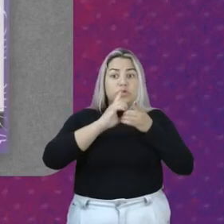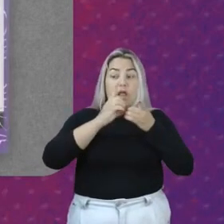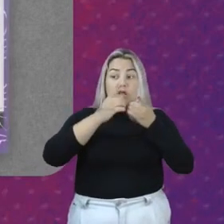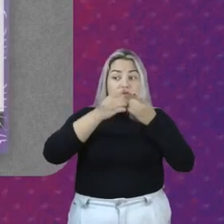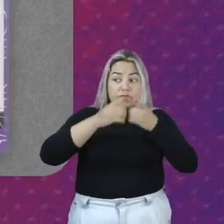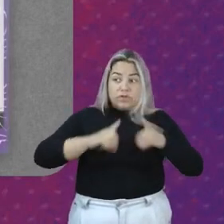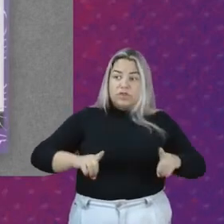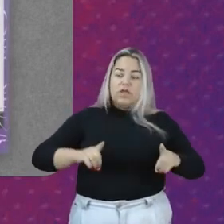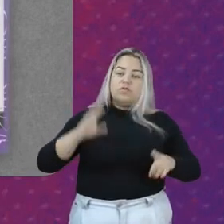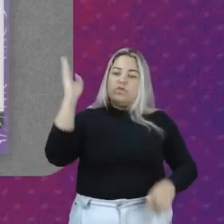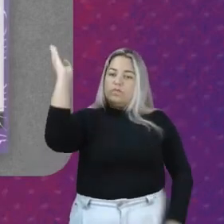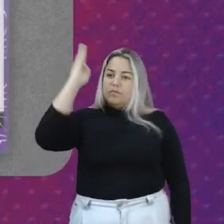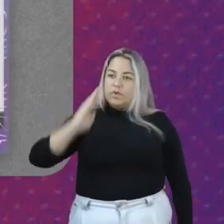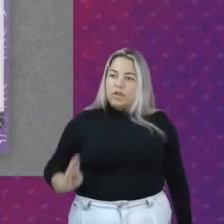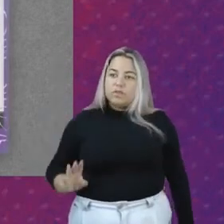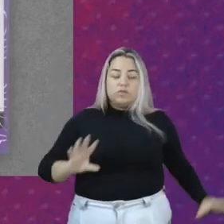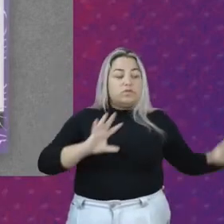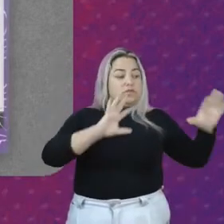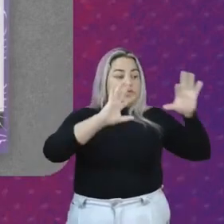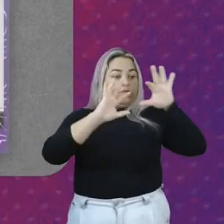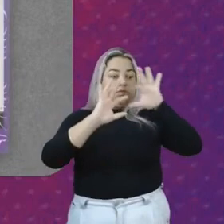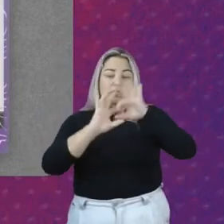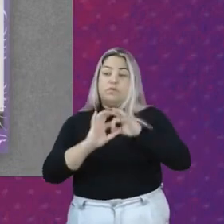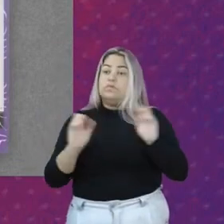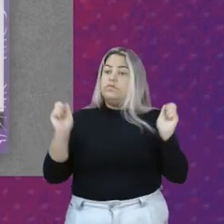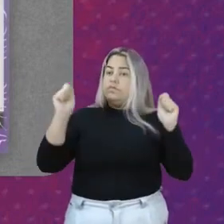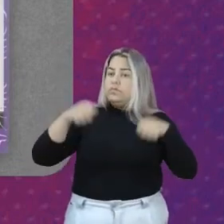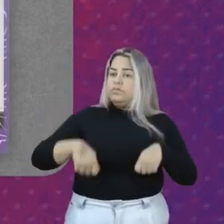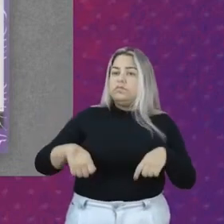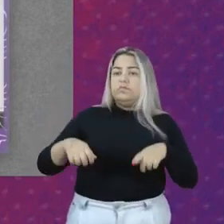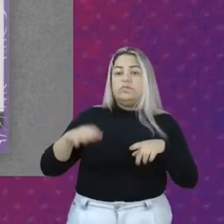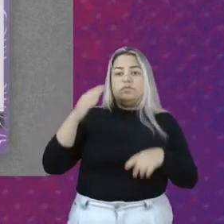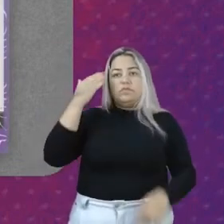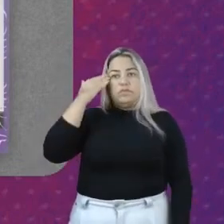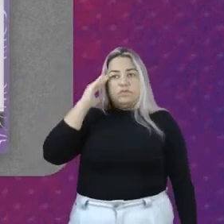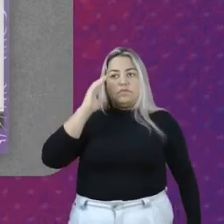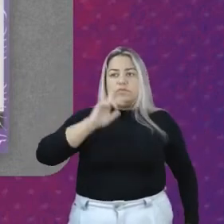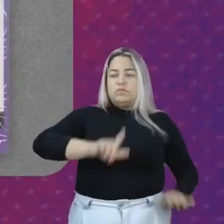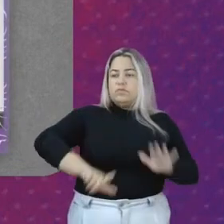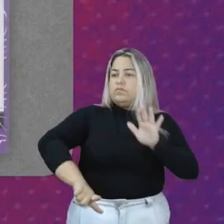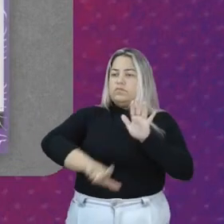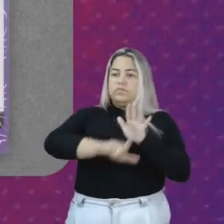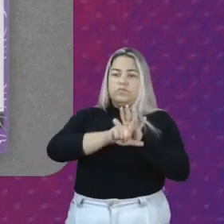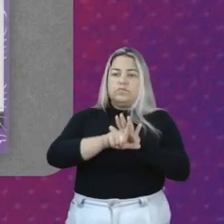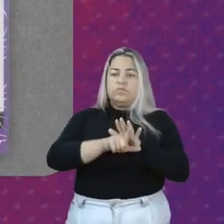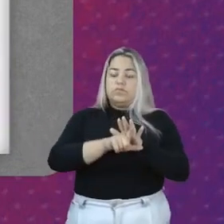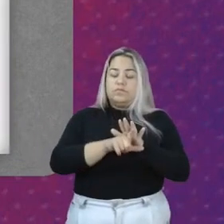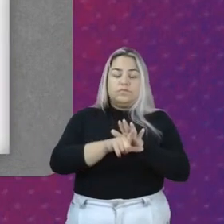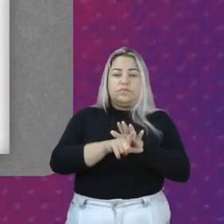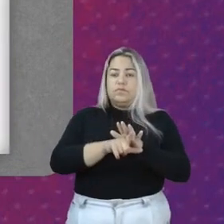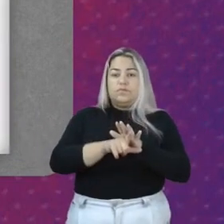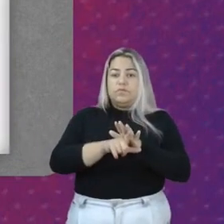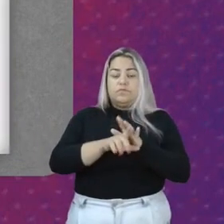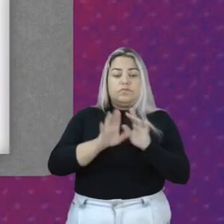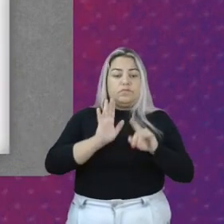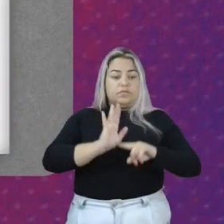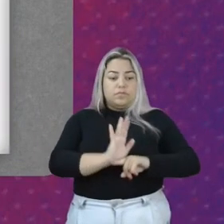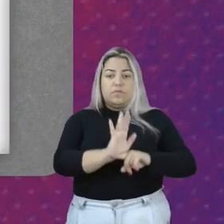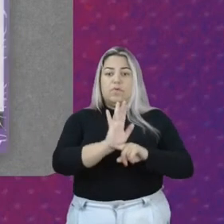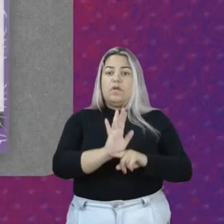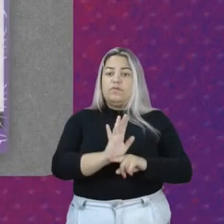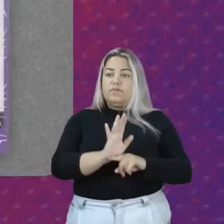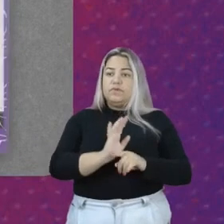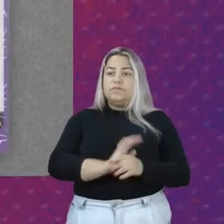Brasil. Nesse contexto, a gente precisa entender que as leis não nos favoreciam. As leis não nos favoreciam,